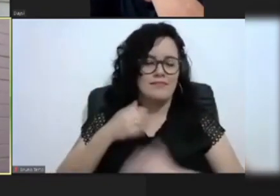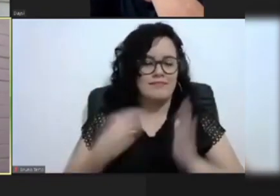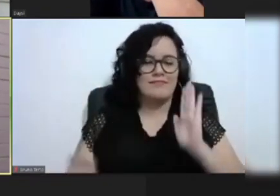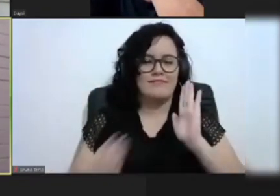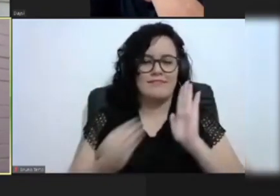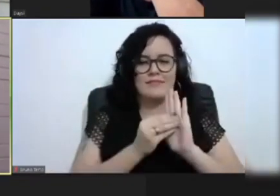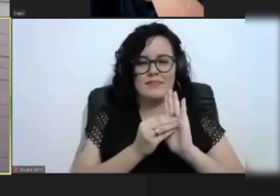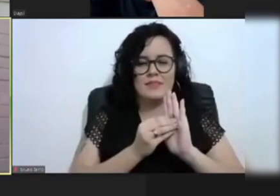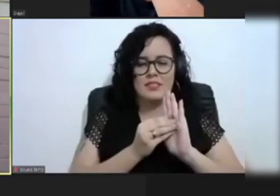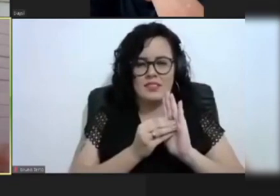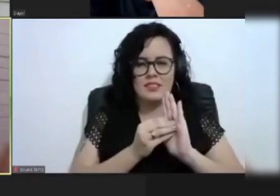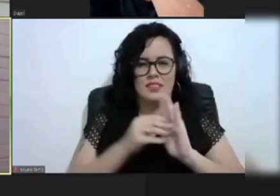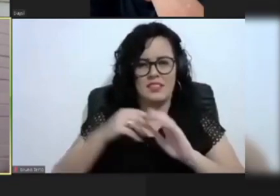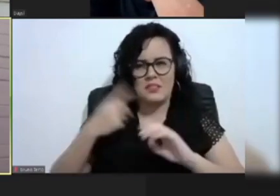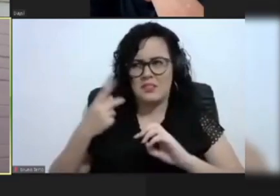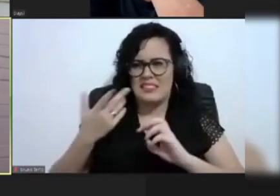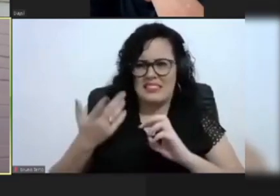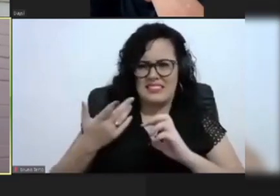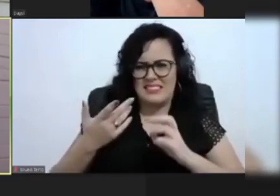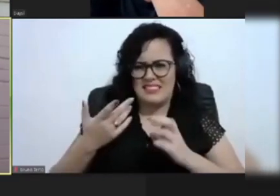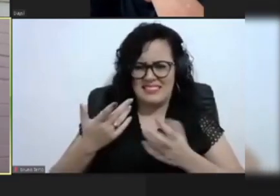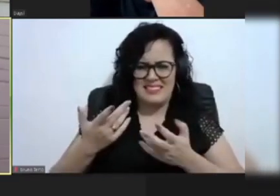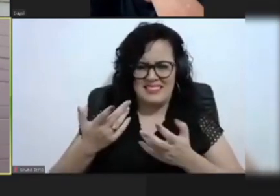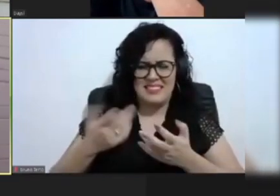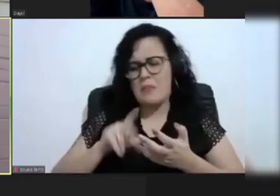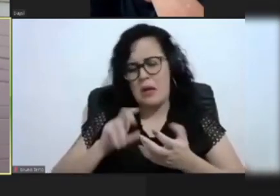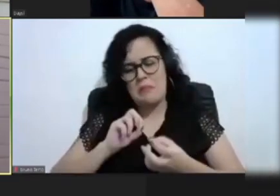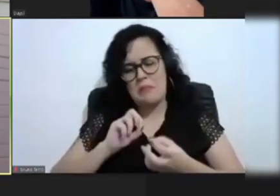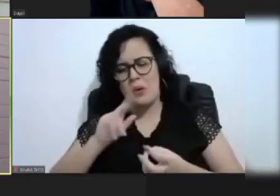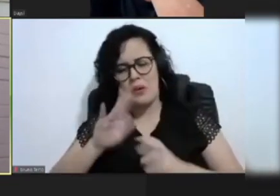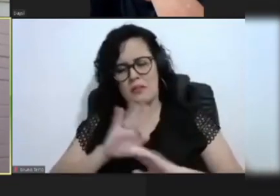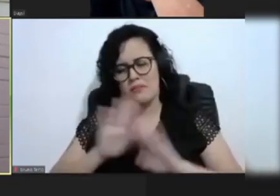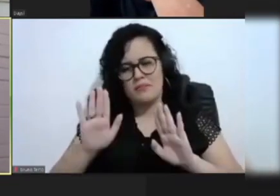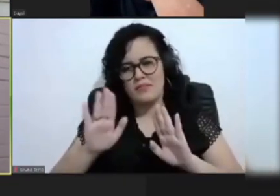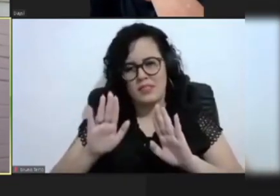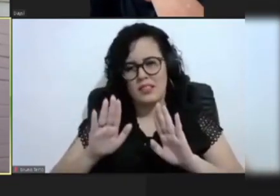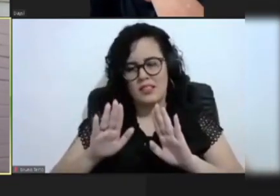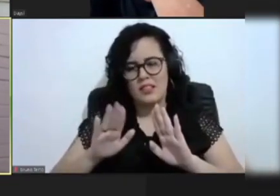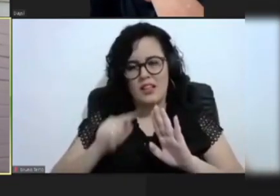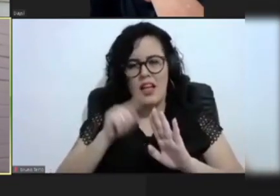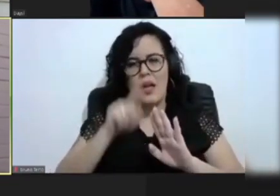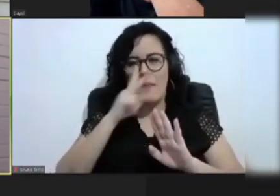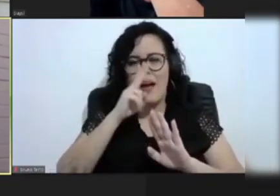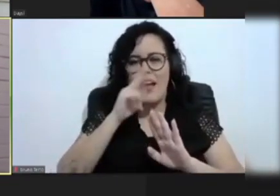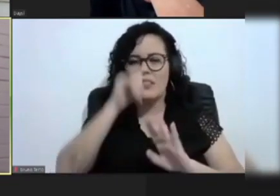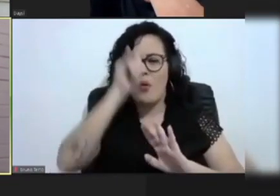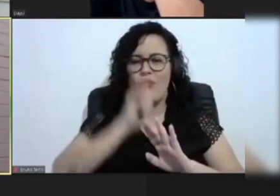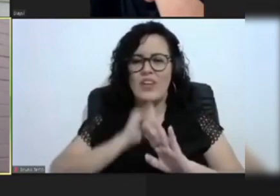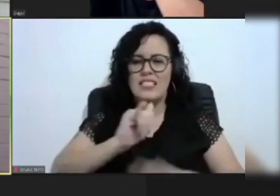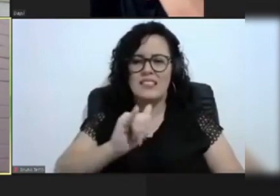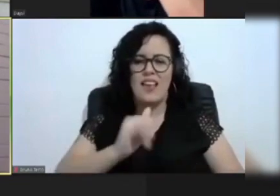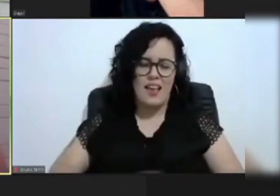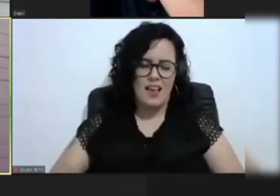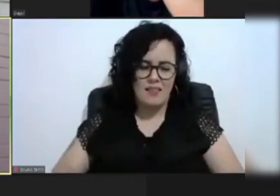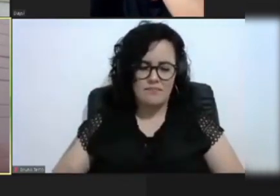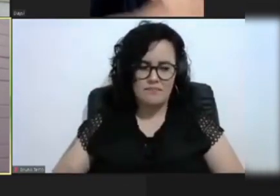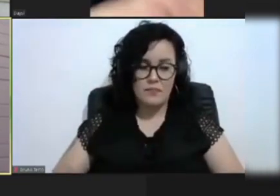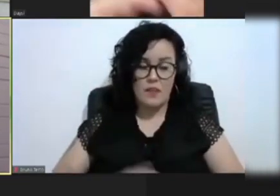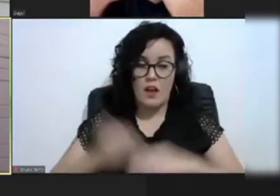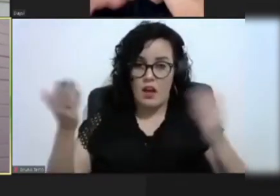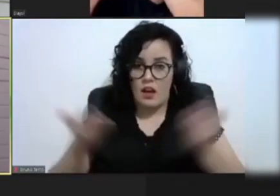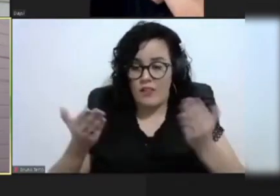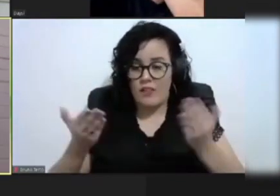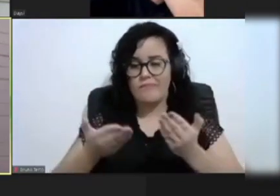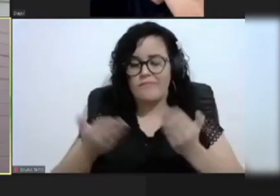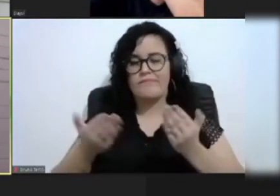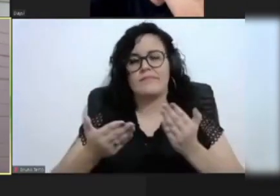E a gente ficou um pouco assim, parecia uma coisa... E foi um título profético e tão importante, né? Quer dizer, agora ficou